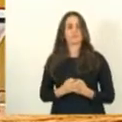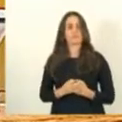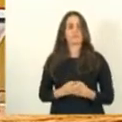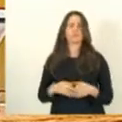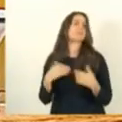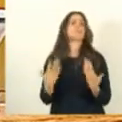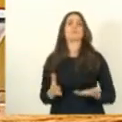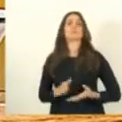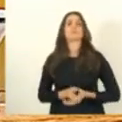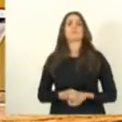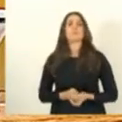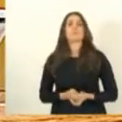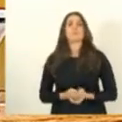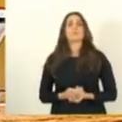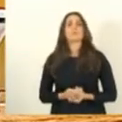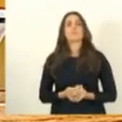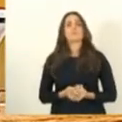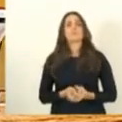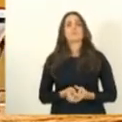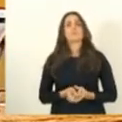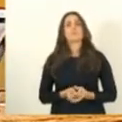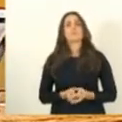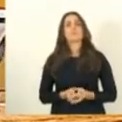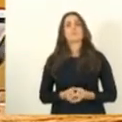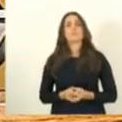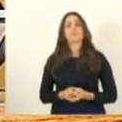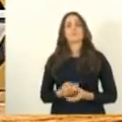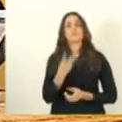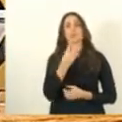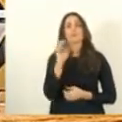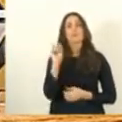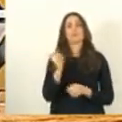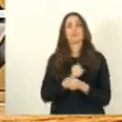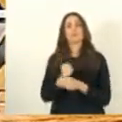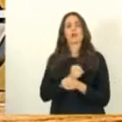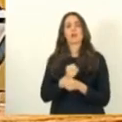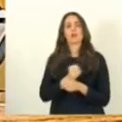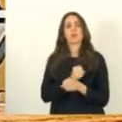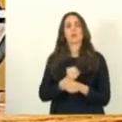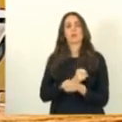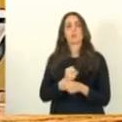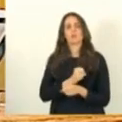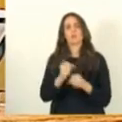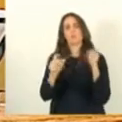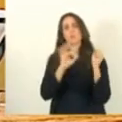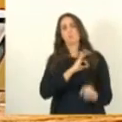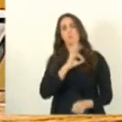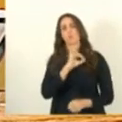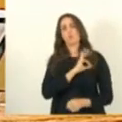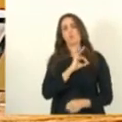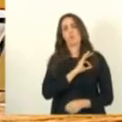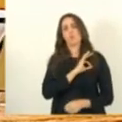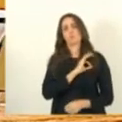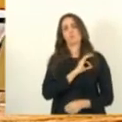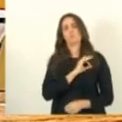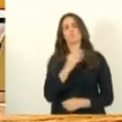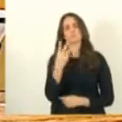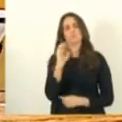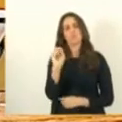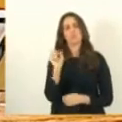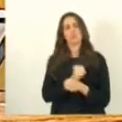bem, senhores, são 30 anos de polícia militar que nós tivemos nessa